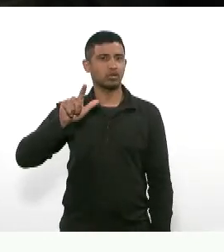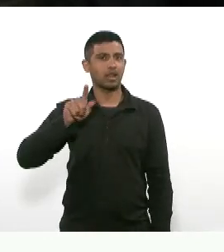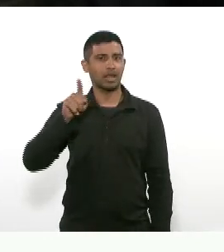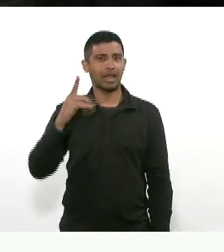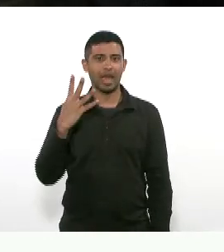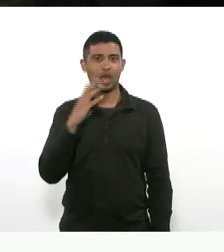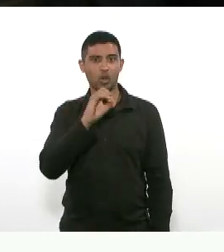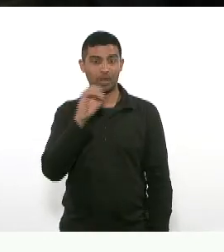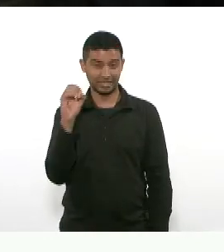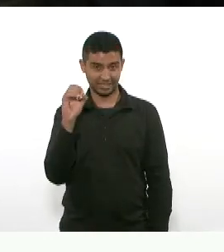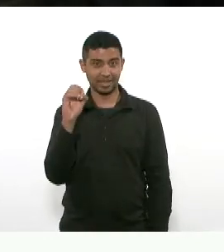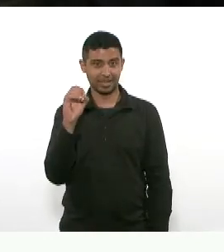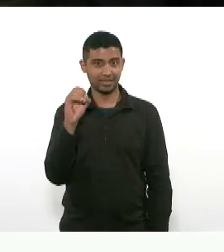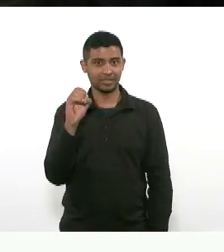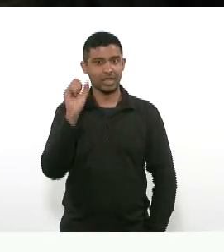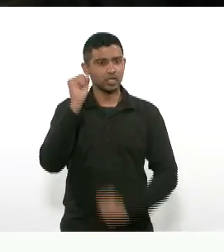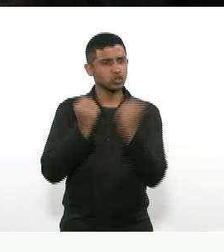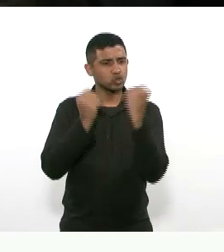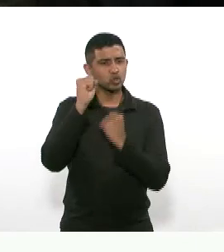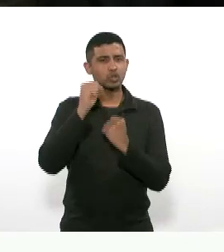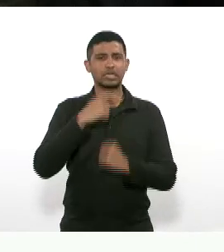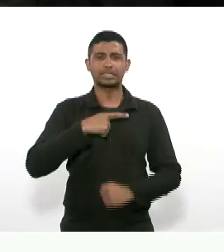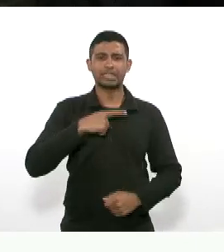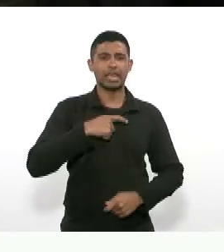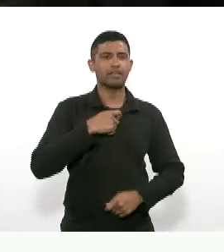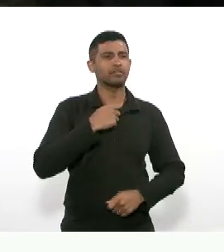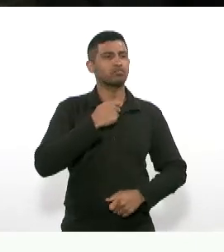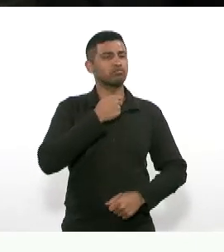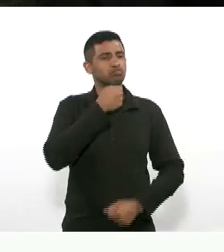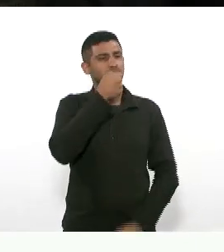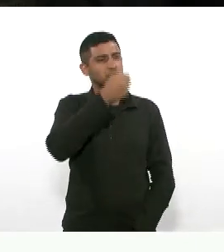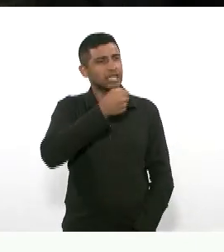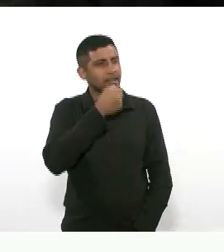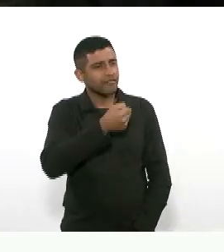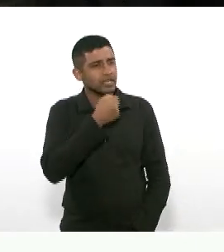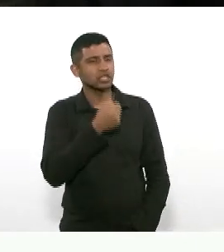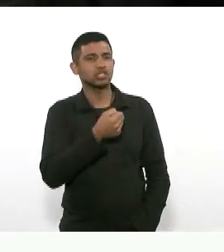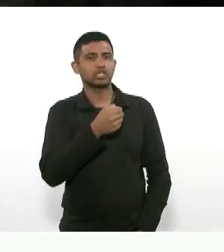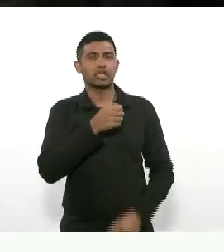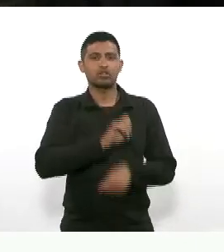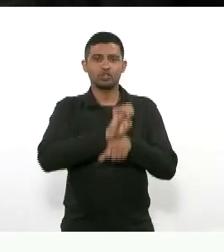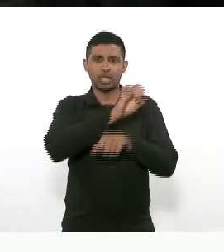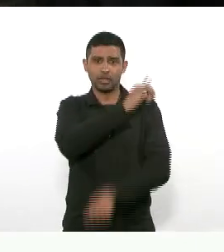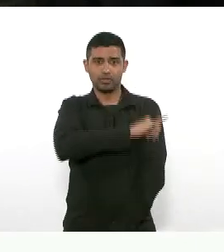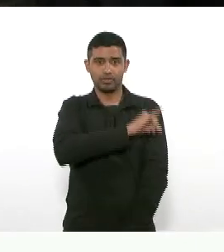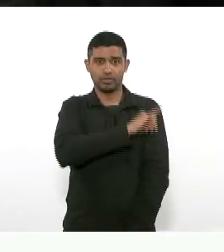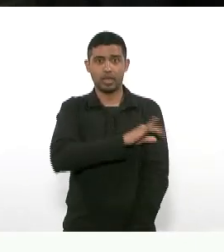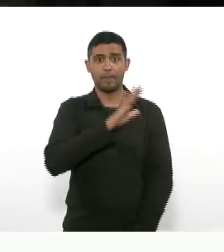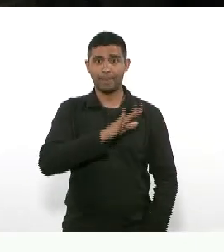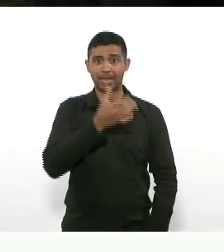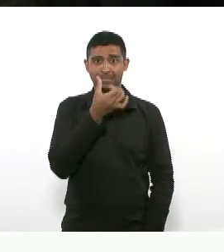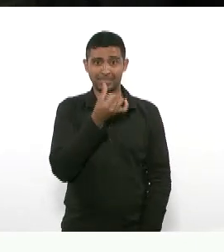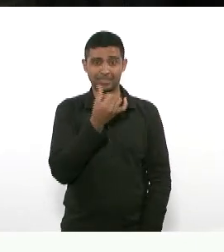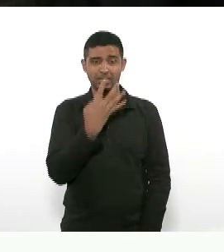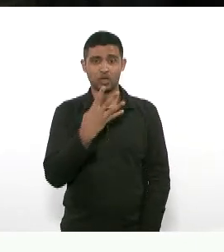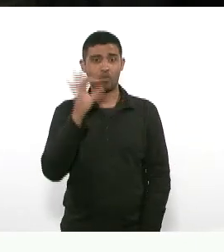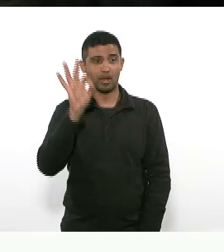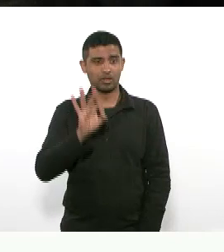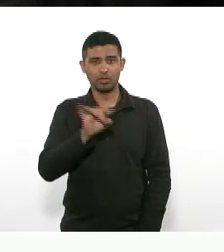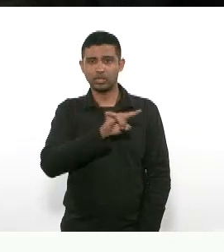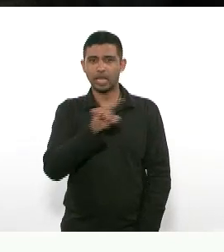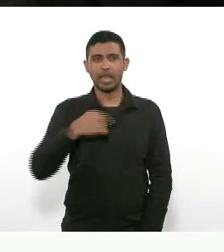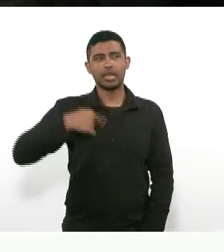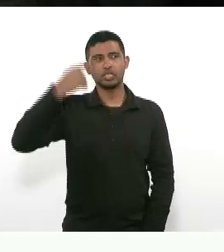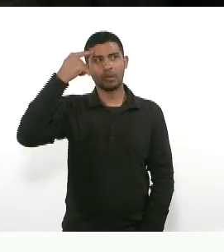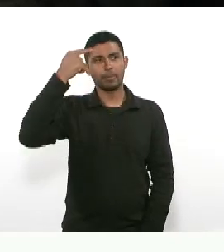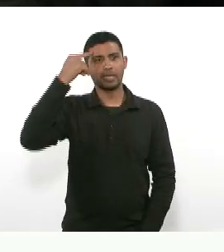indústrias foram entrevistadas no estado do Rio de Janeiro. E 74% pensavam em